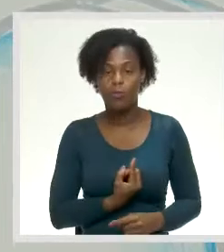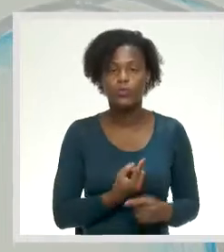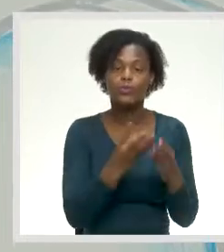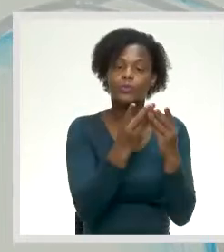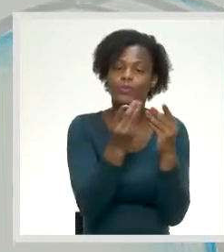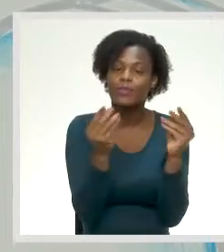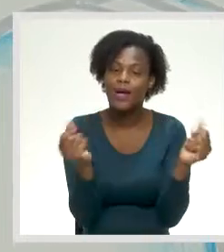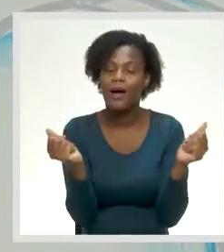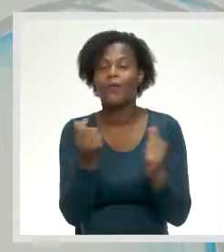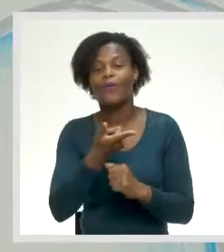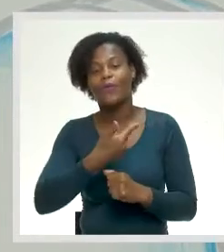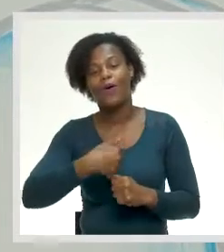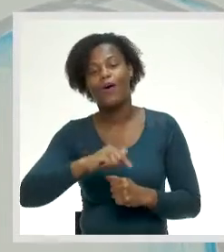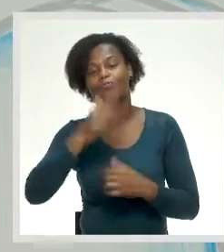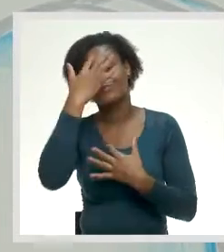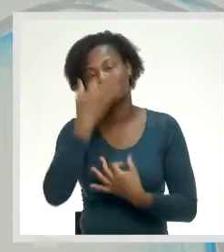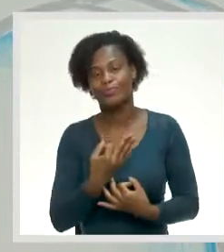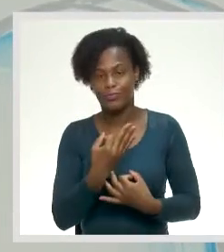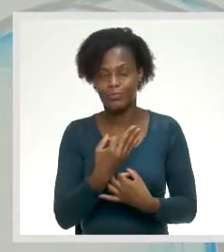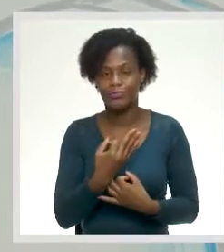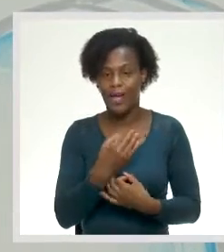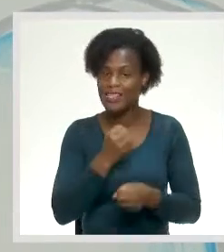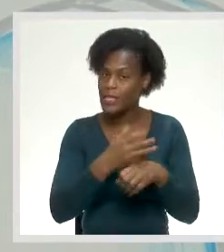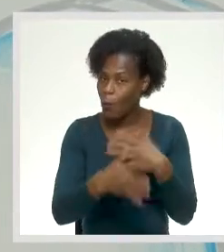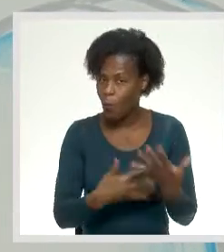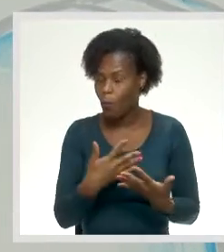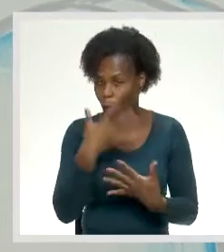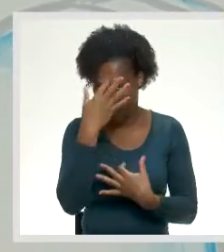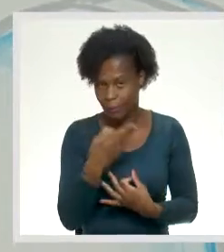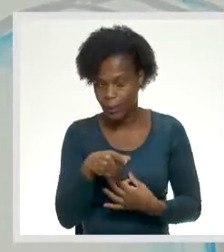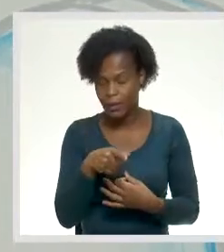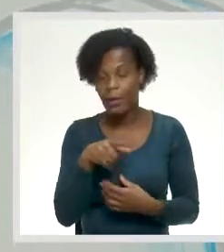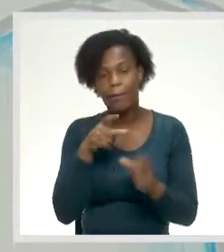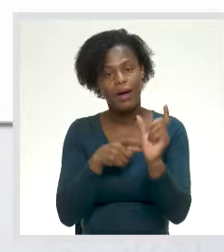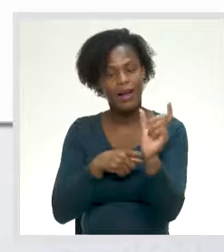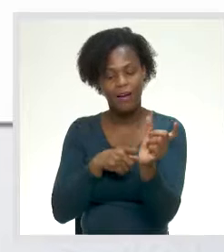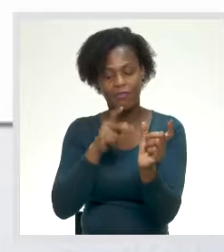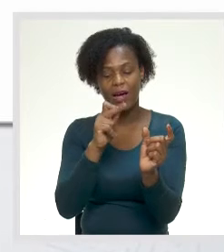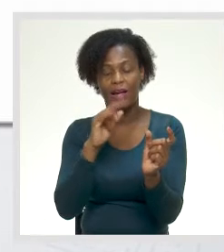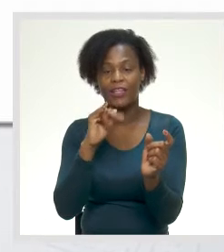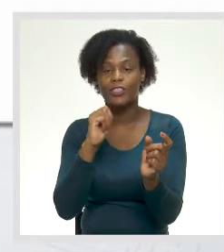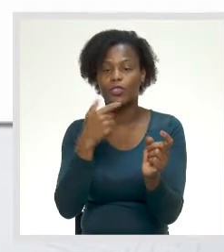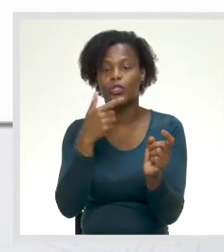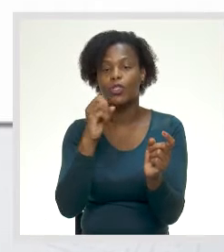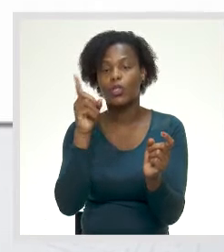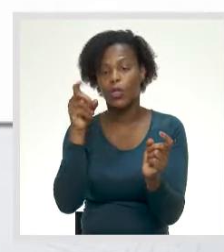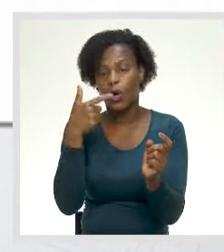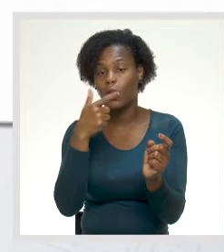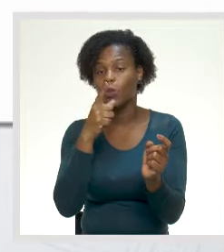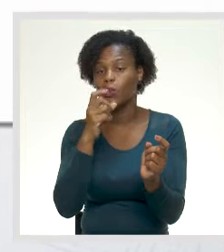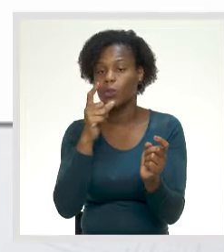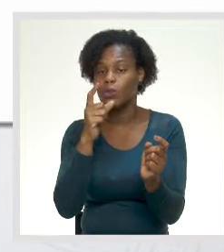um resultado da nossa conduta, da nossa ação. São palavras de Aristóteles.